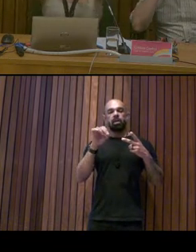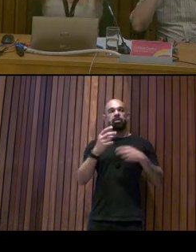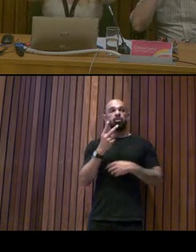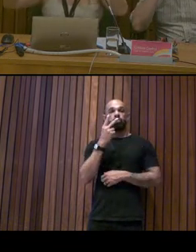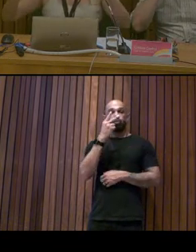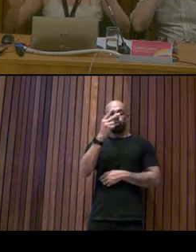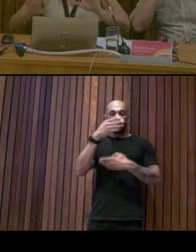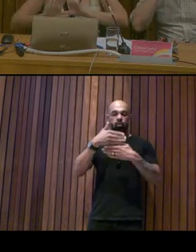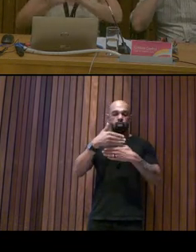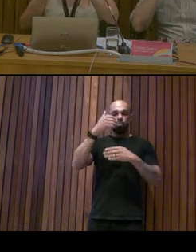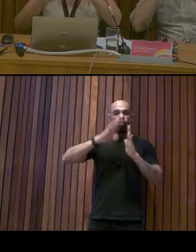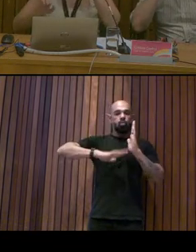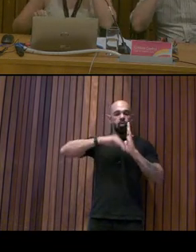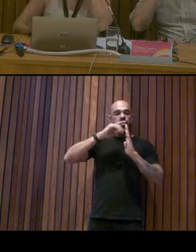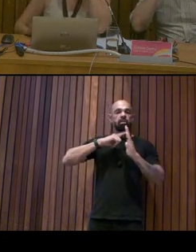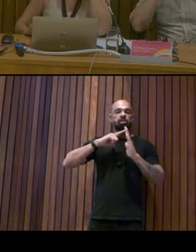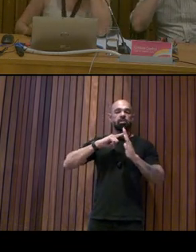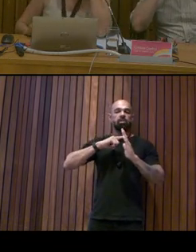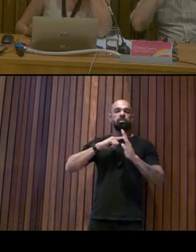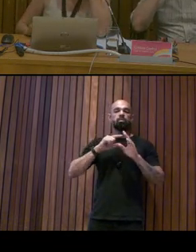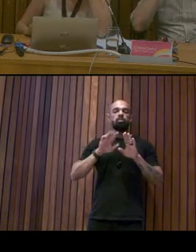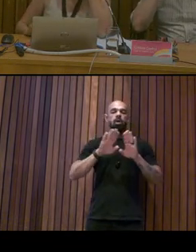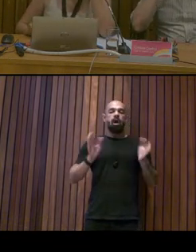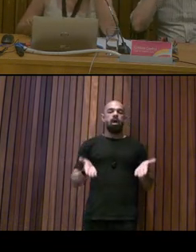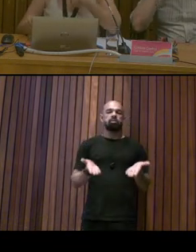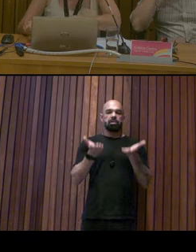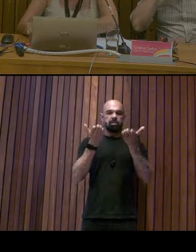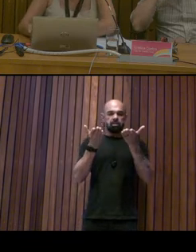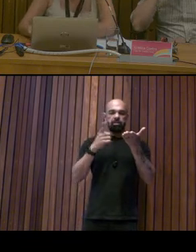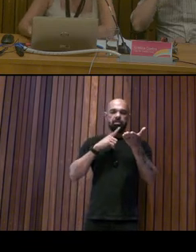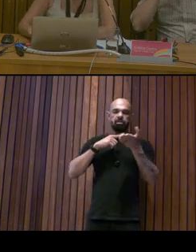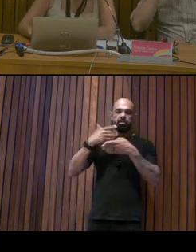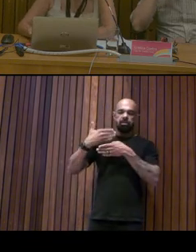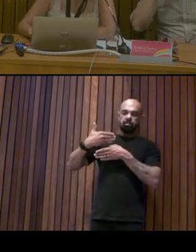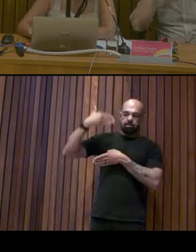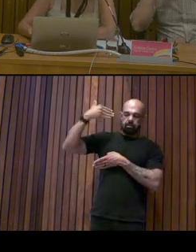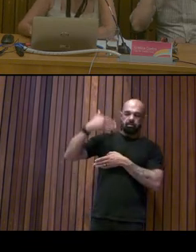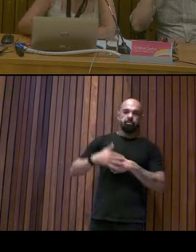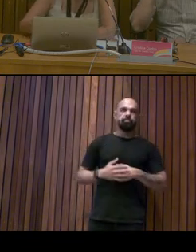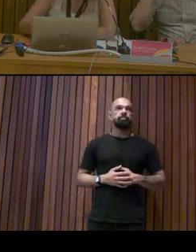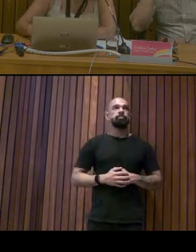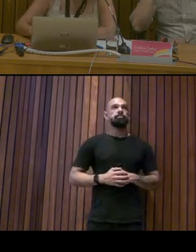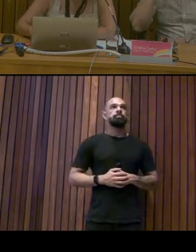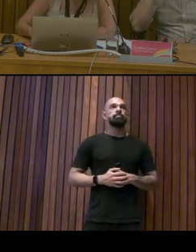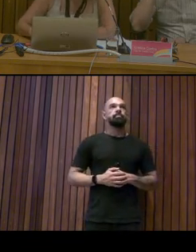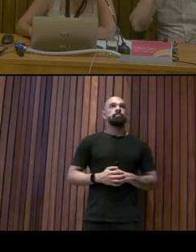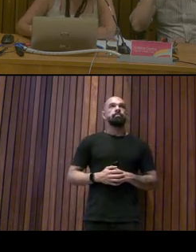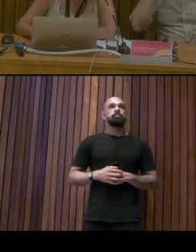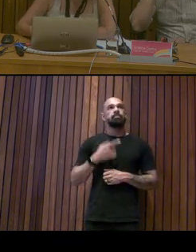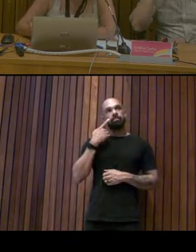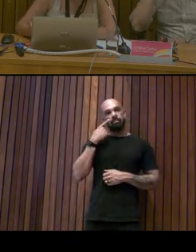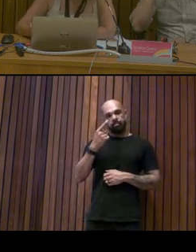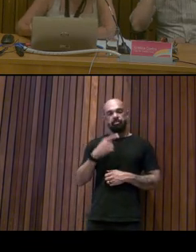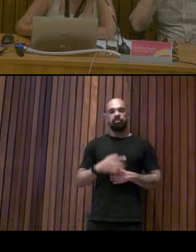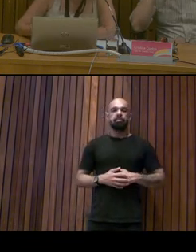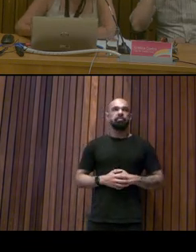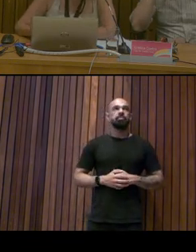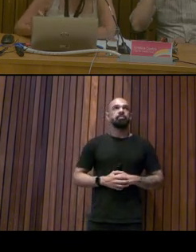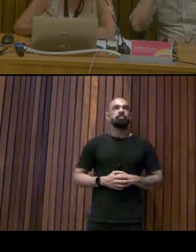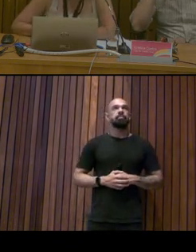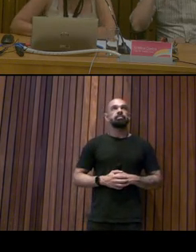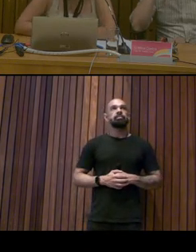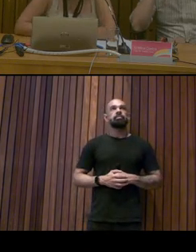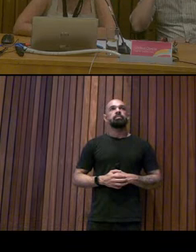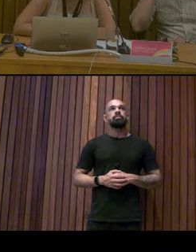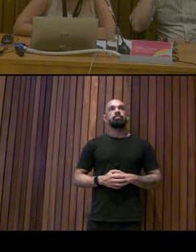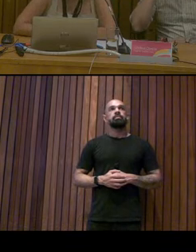o altar, né, a parede do presbitério. Está aqui embaixo, que vocês podem ver.